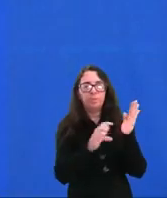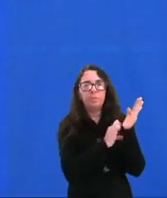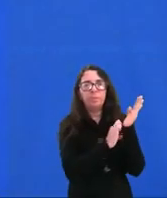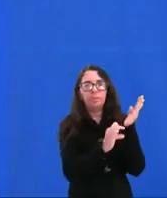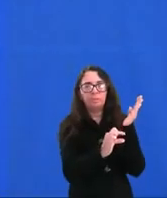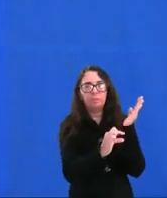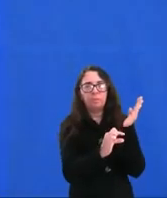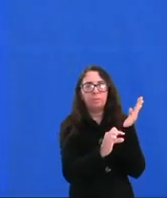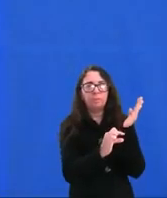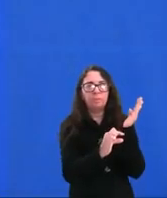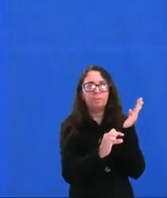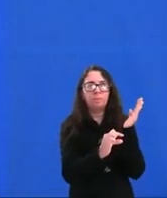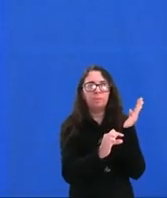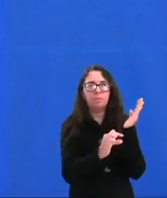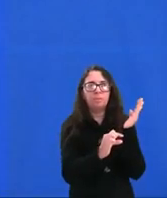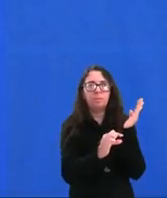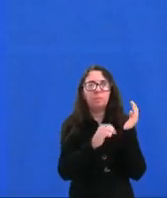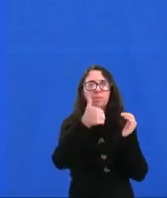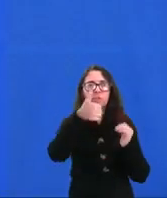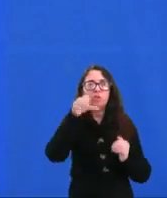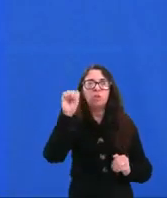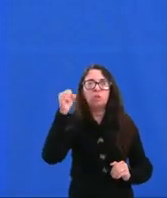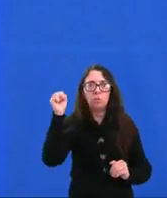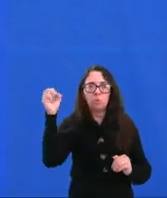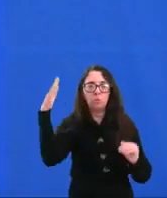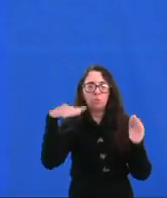verso de 18 a 20.